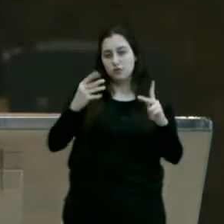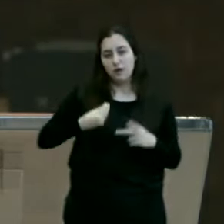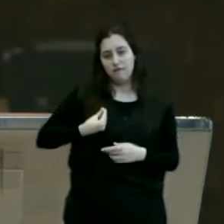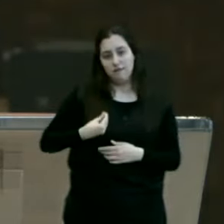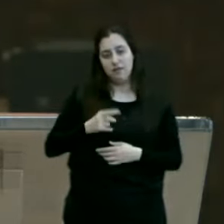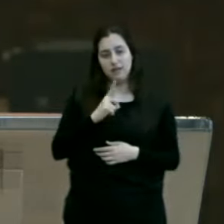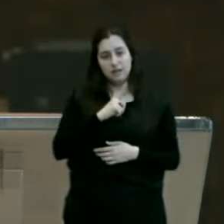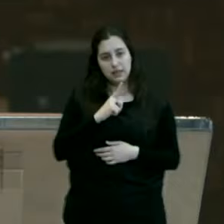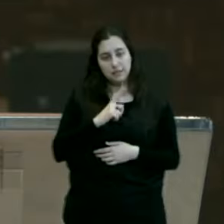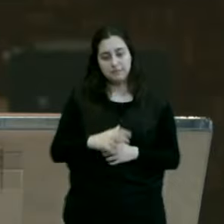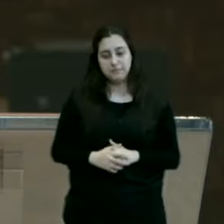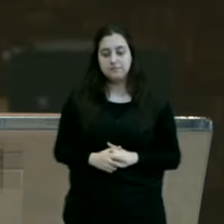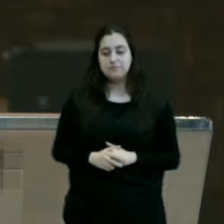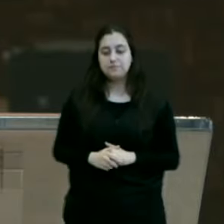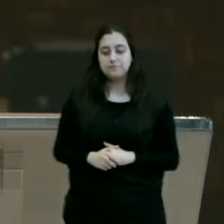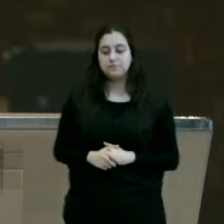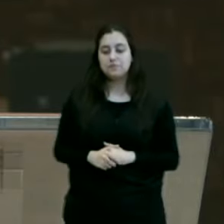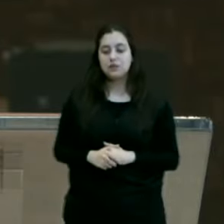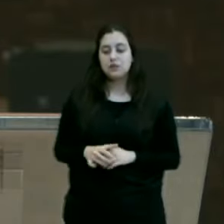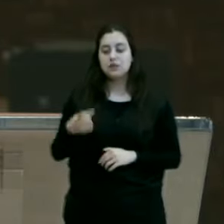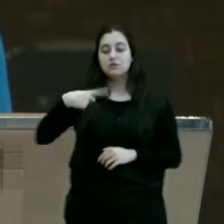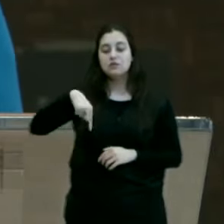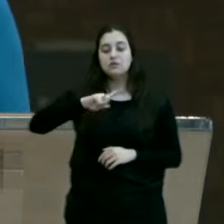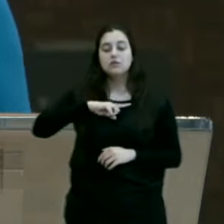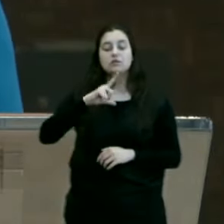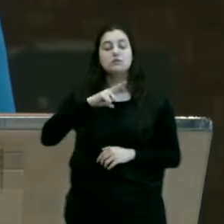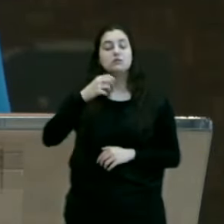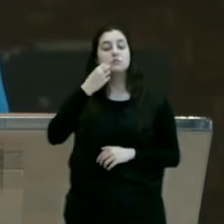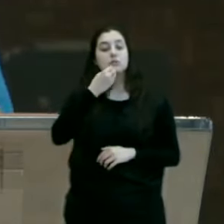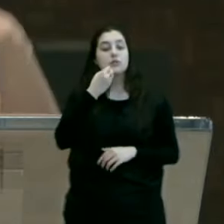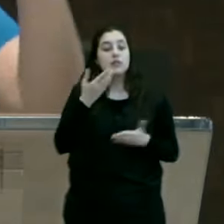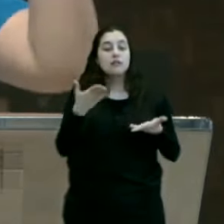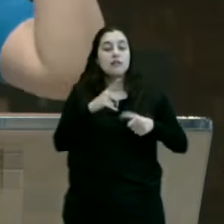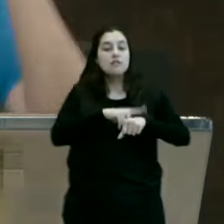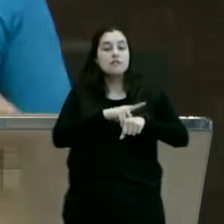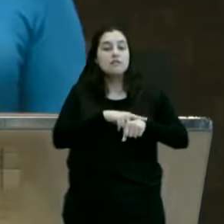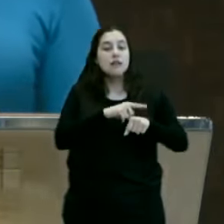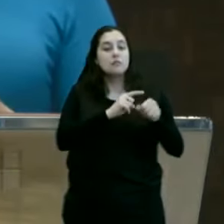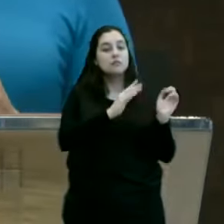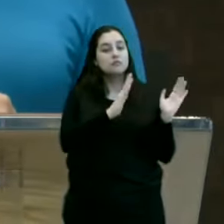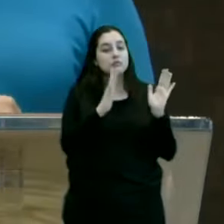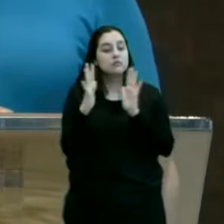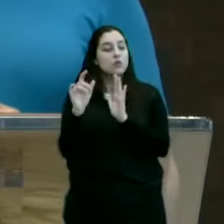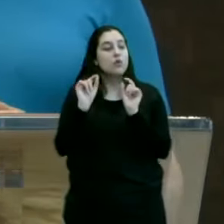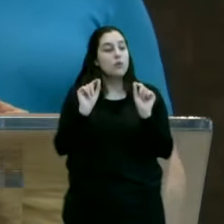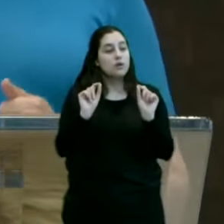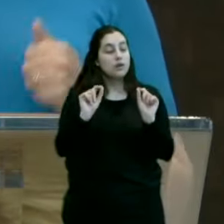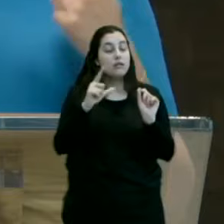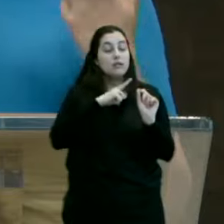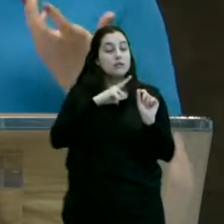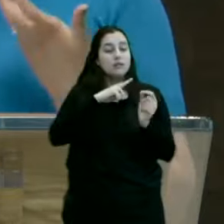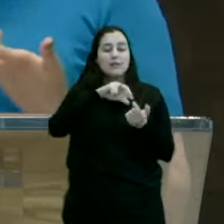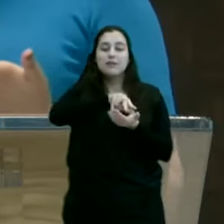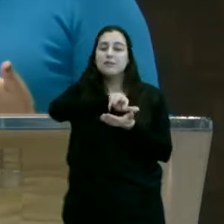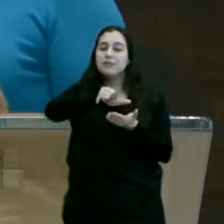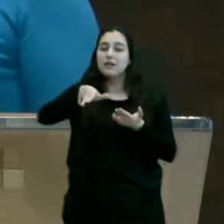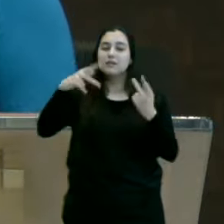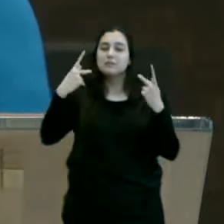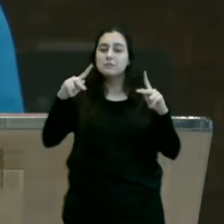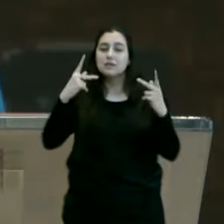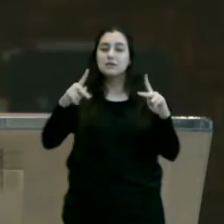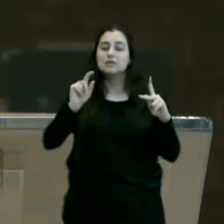vida. Nós tivemos o privilégio nesse tempo de ouvir várias mensagens